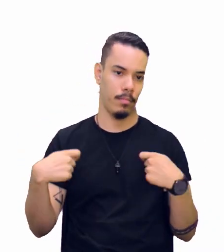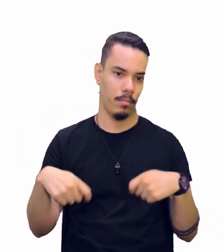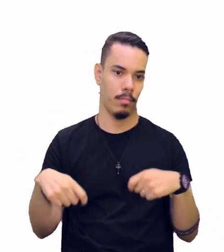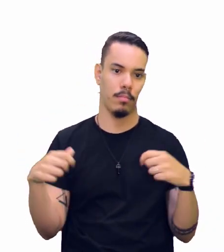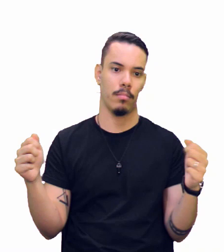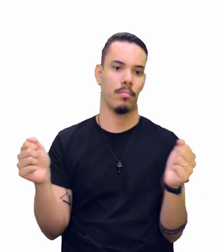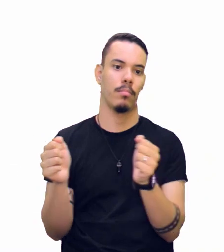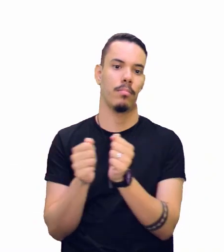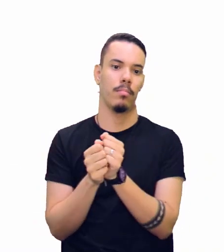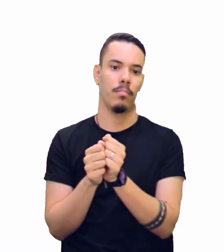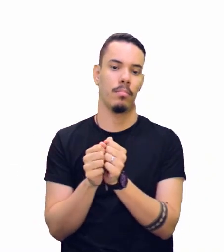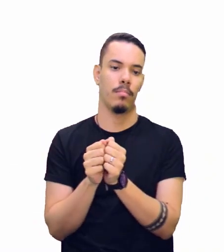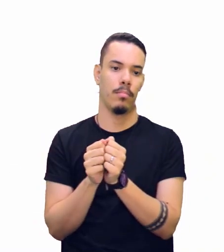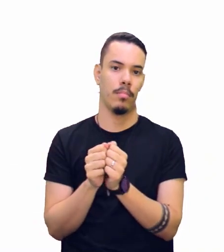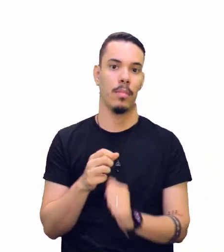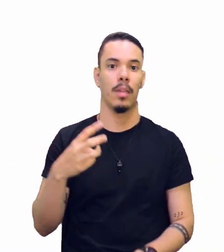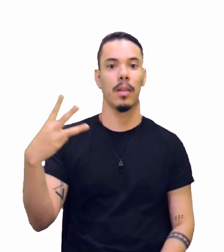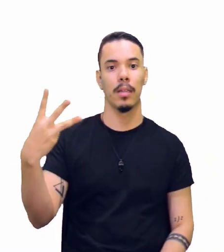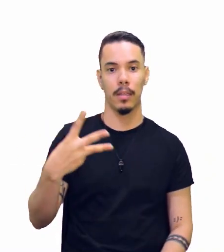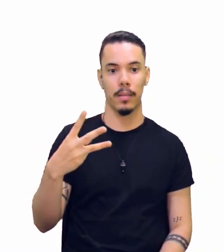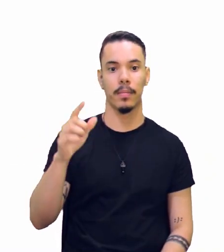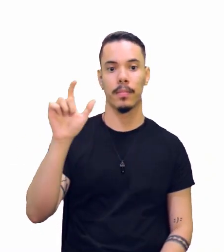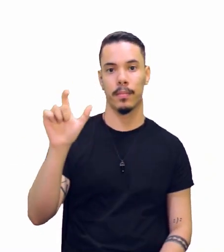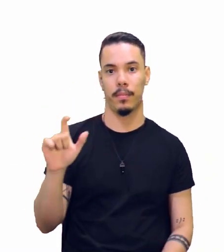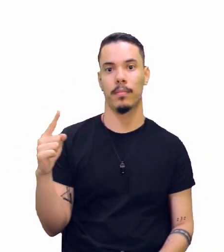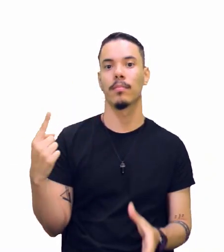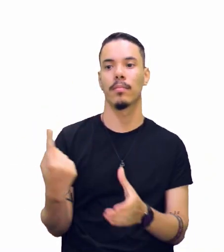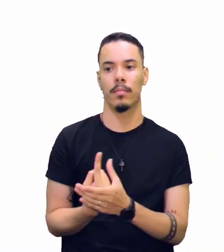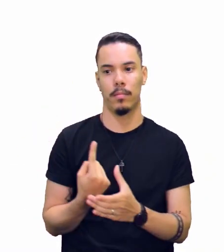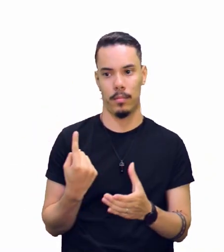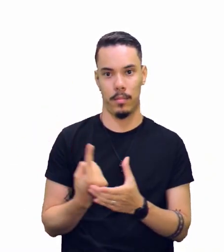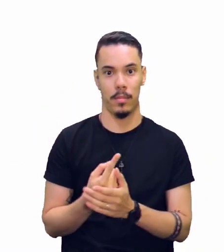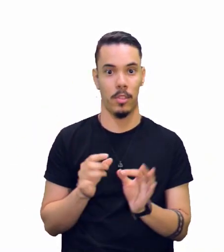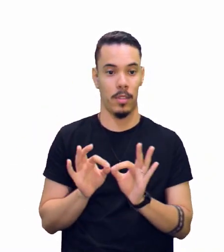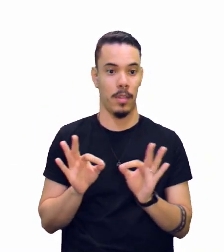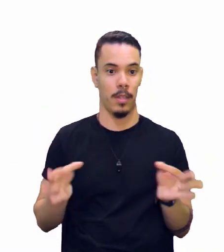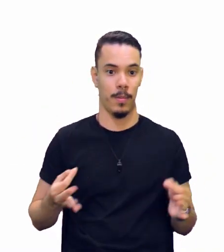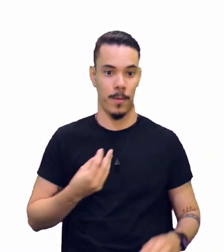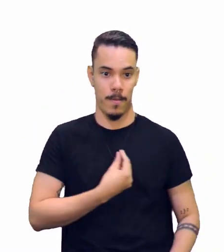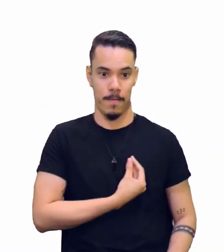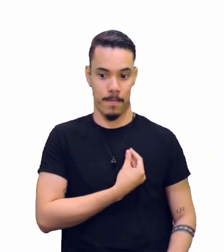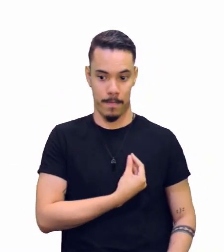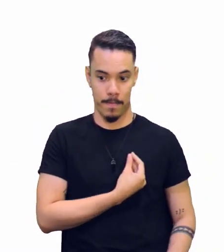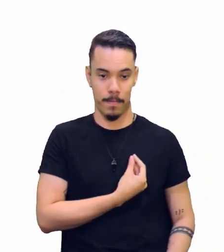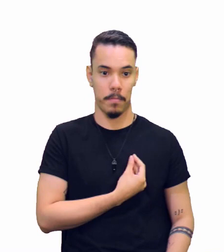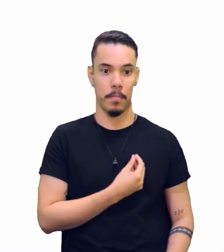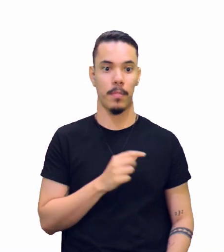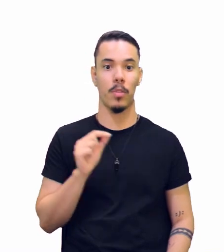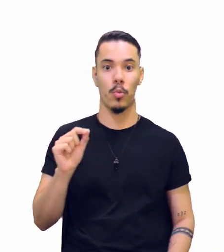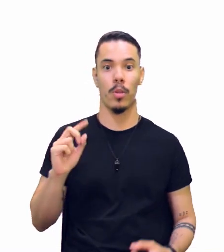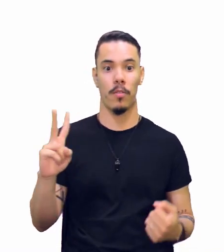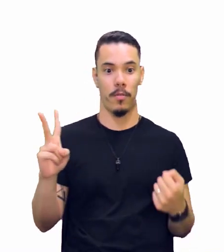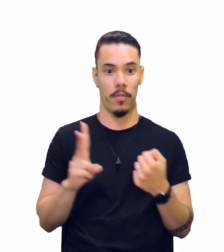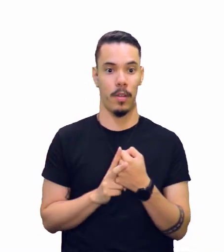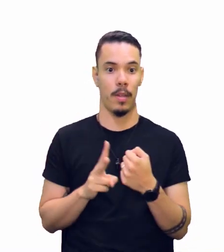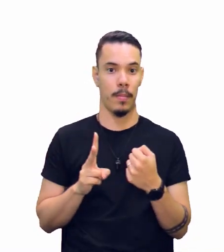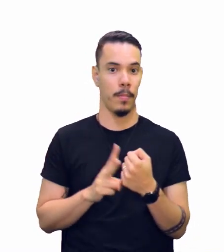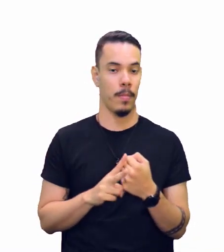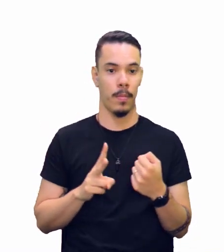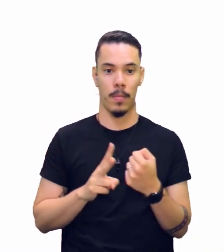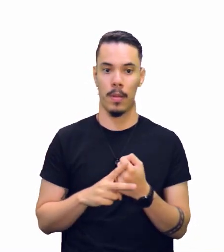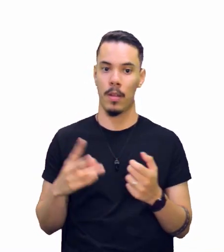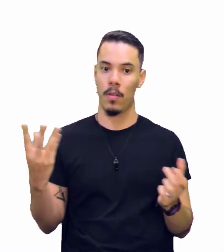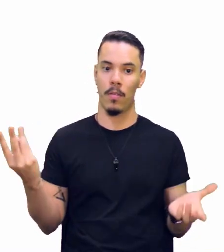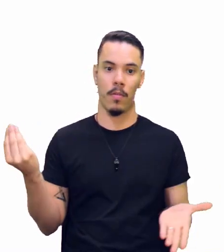conjugação da terceira pessoa do singular no simple present. E dessa vez se trata de um verbo que eu não vou